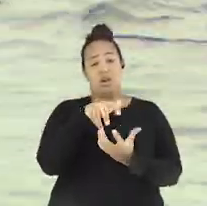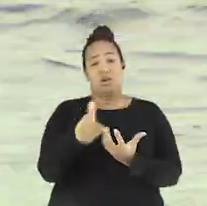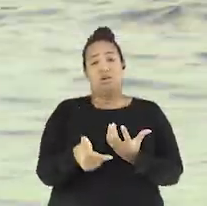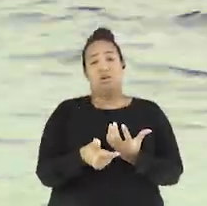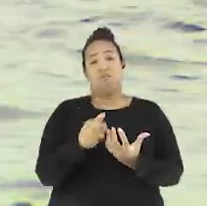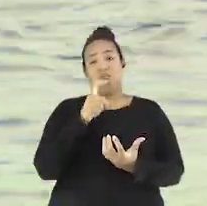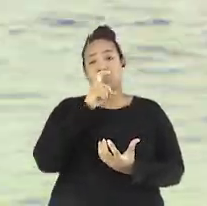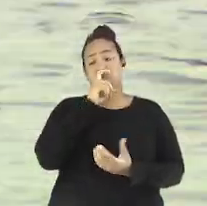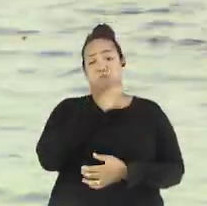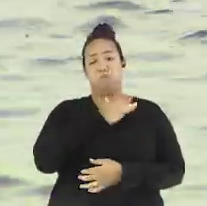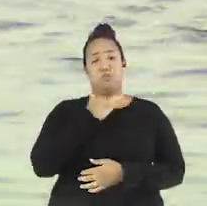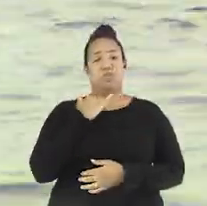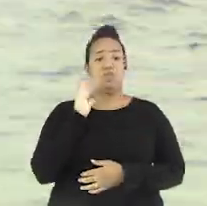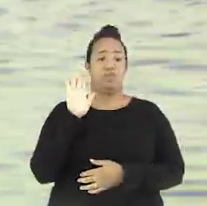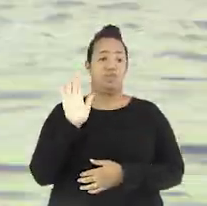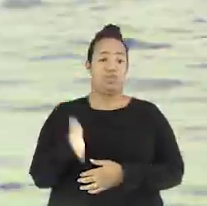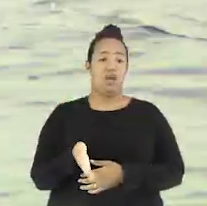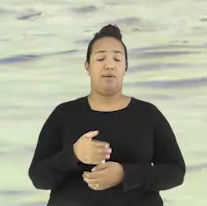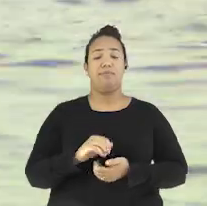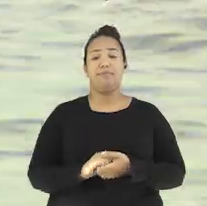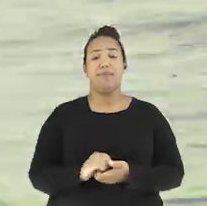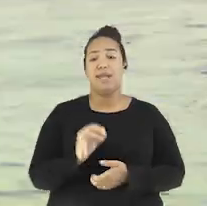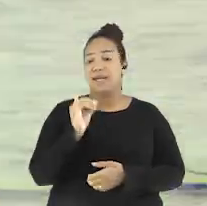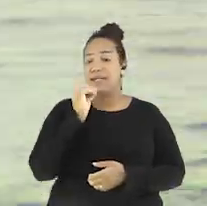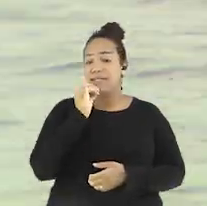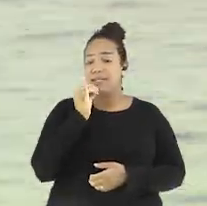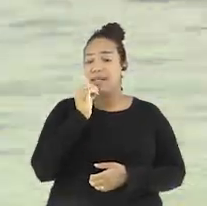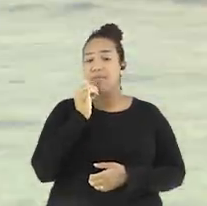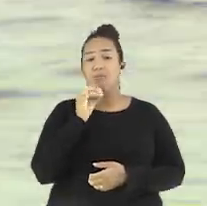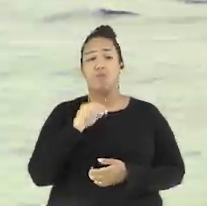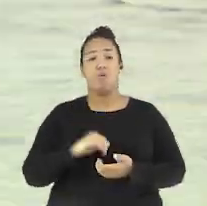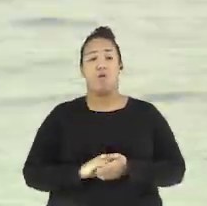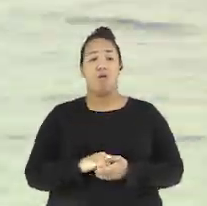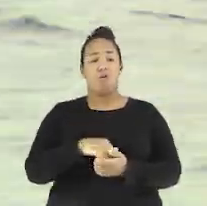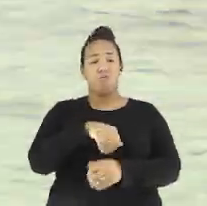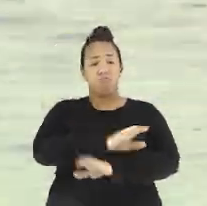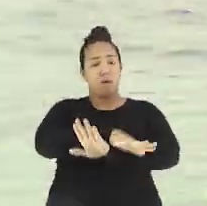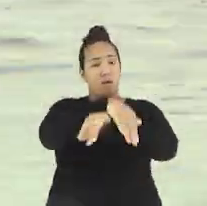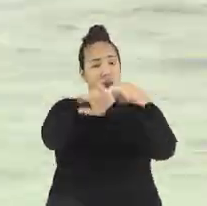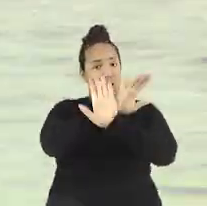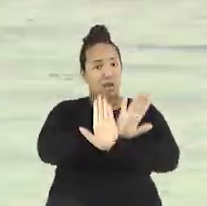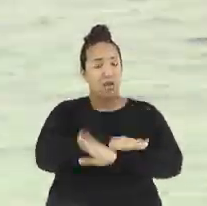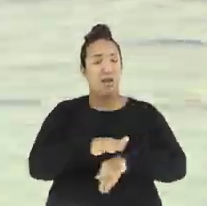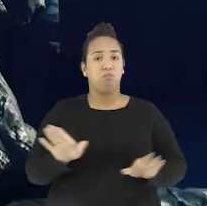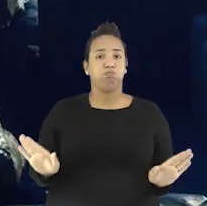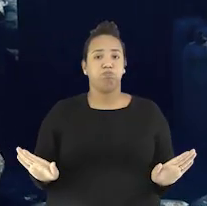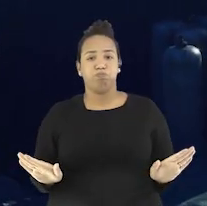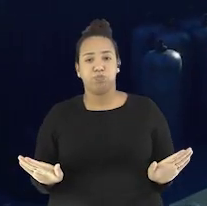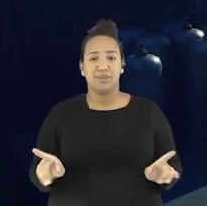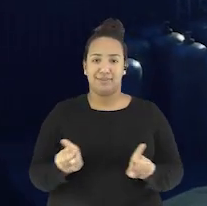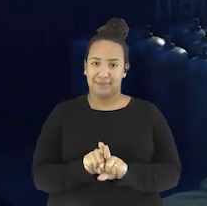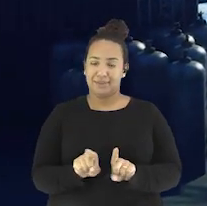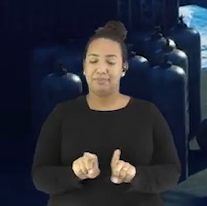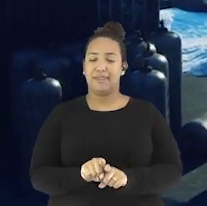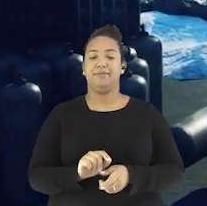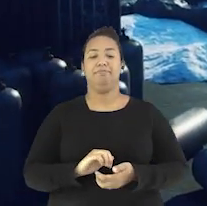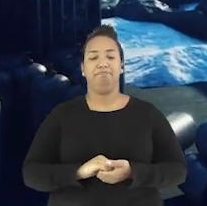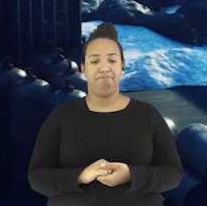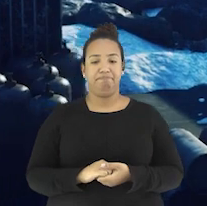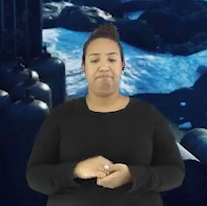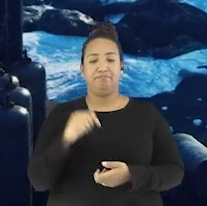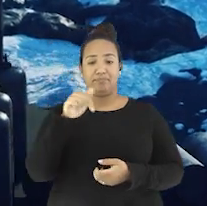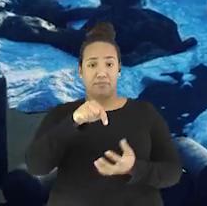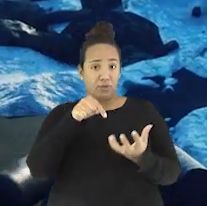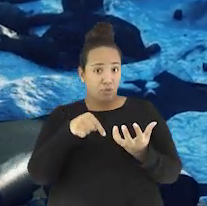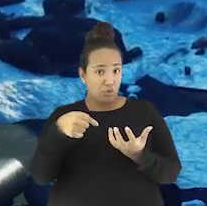nessas regiões, espécies de mamíferos como focas, baleias, peixes e pinguins. Nesse continente não há